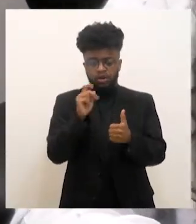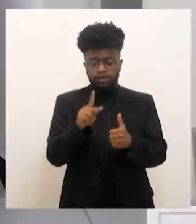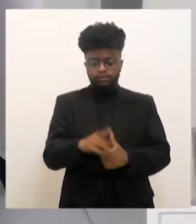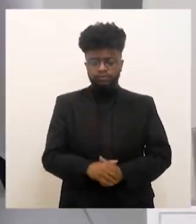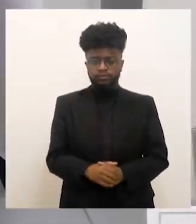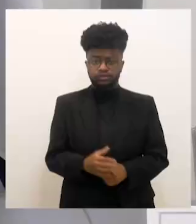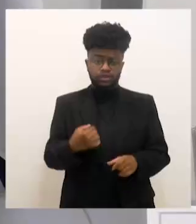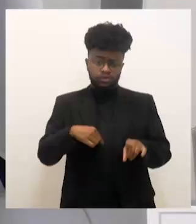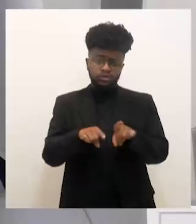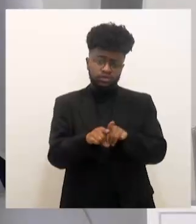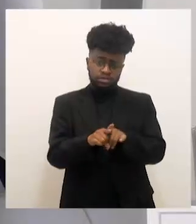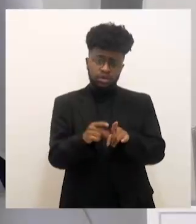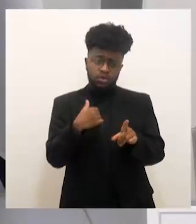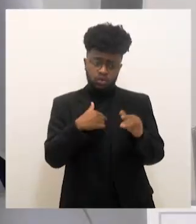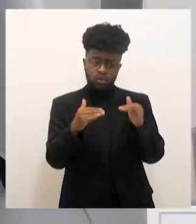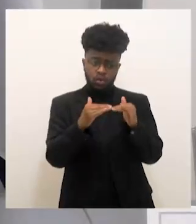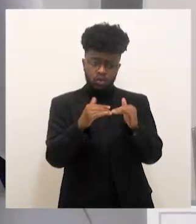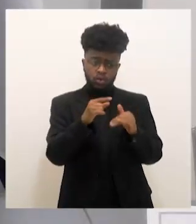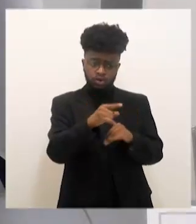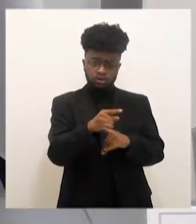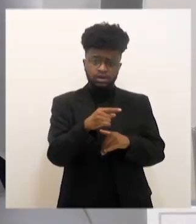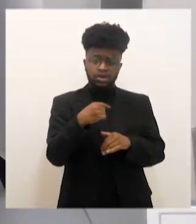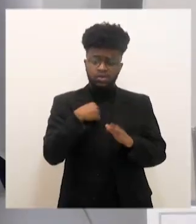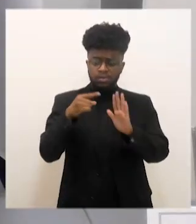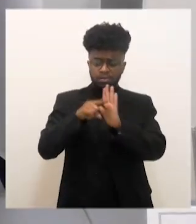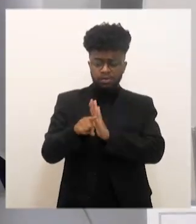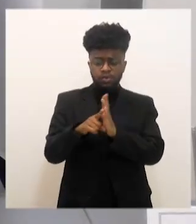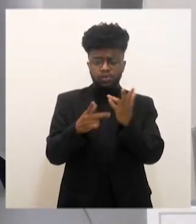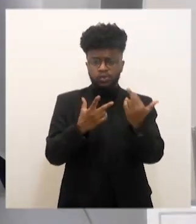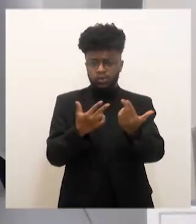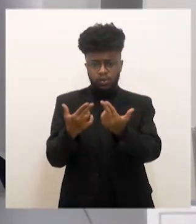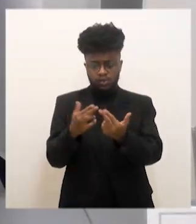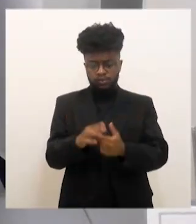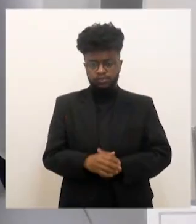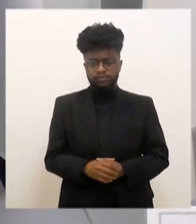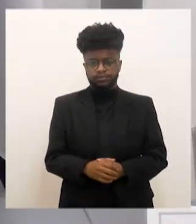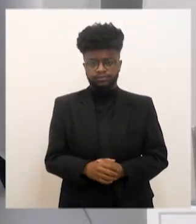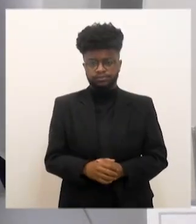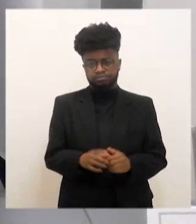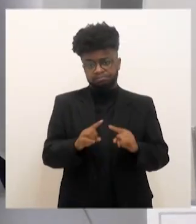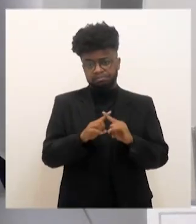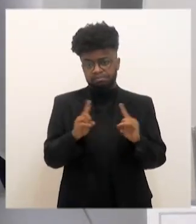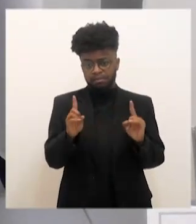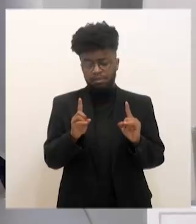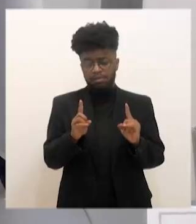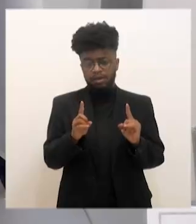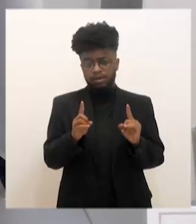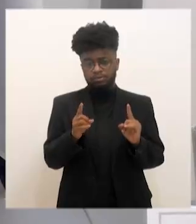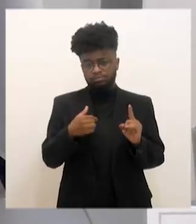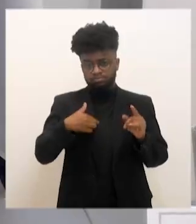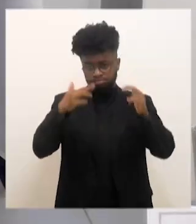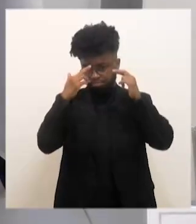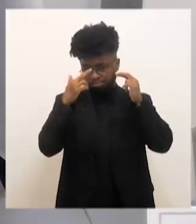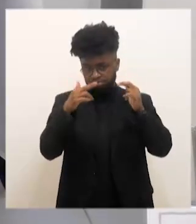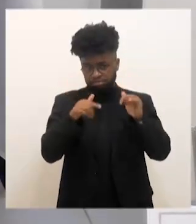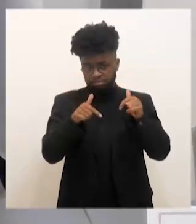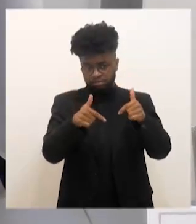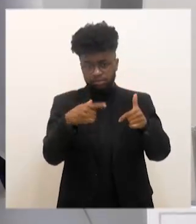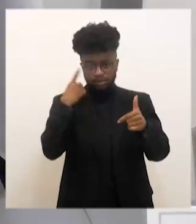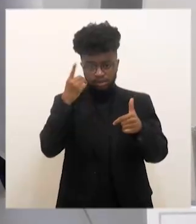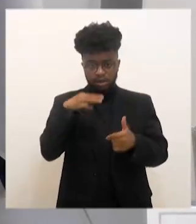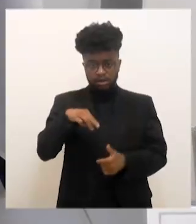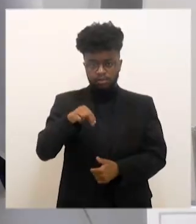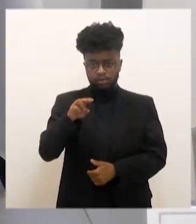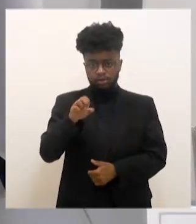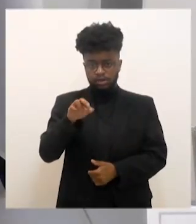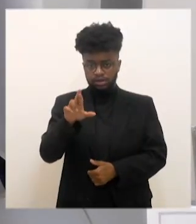Eu também compartilho das mesmas indagações que Vossa Excelência. Mas aí, por respeito à iniciativa do deputado Munir, que tem feito